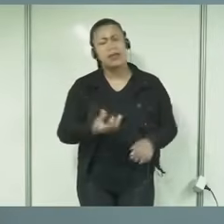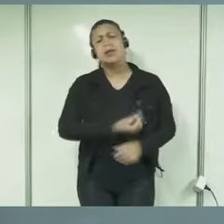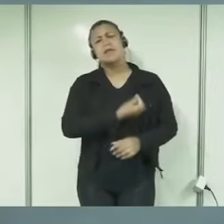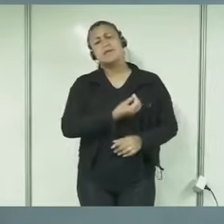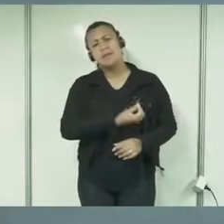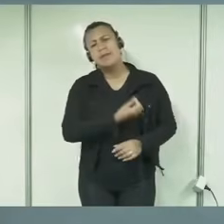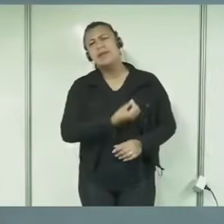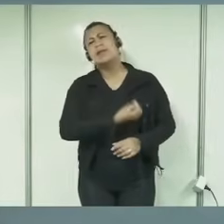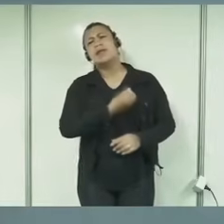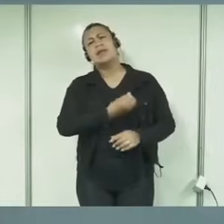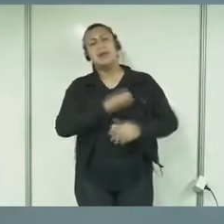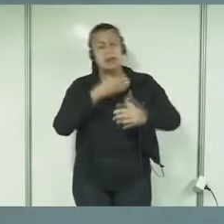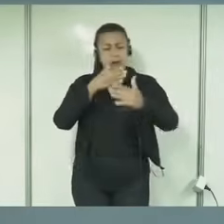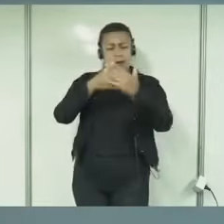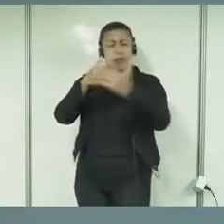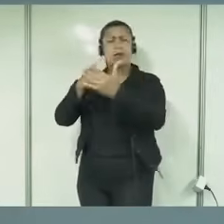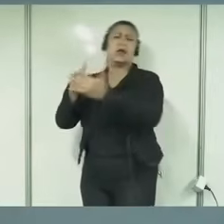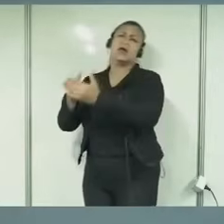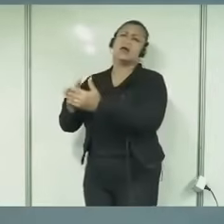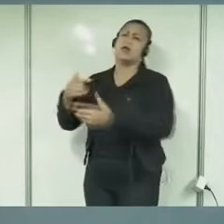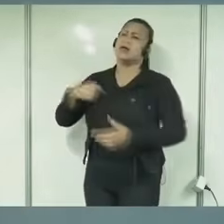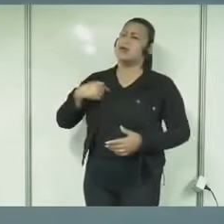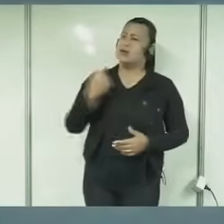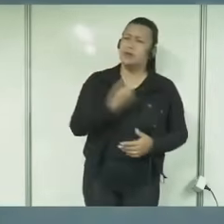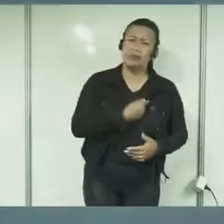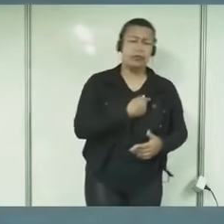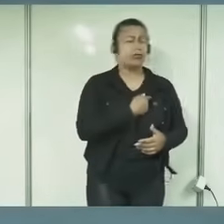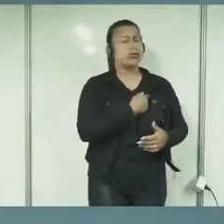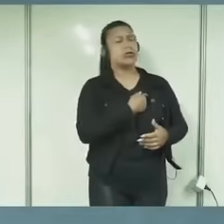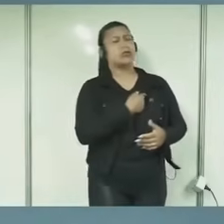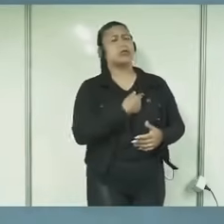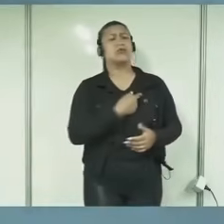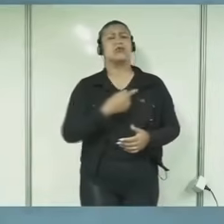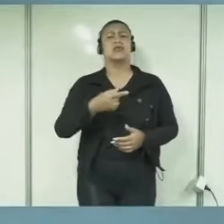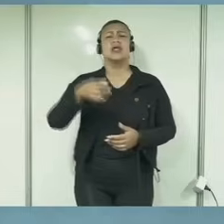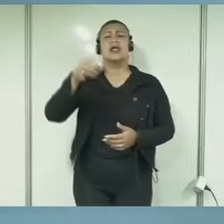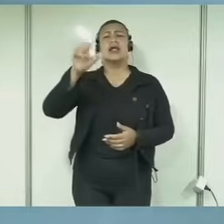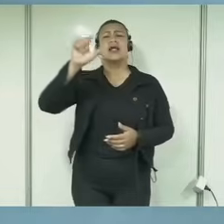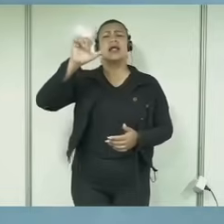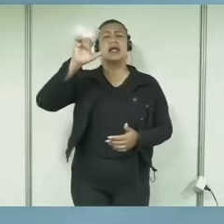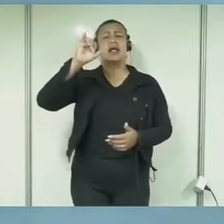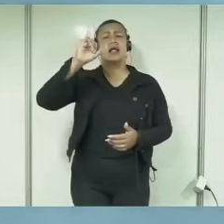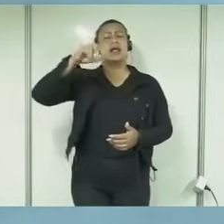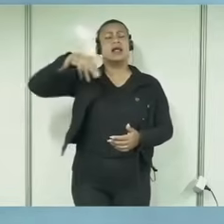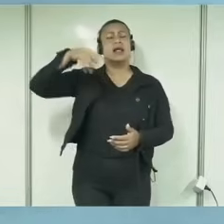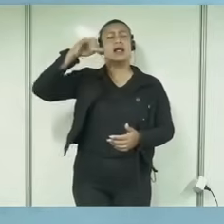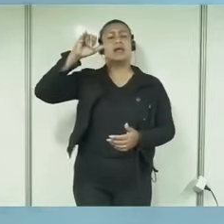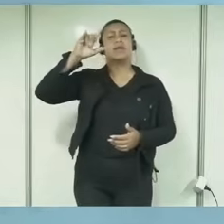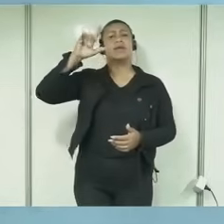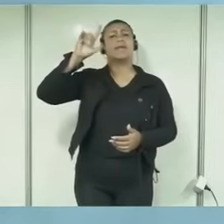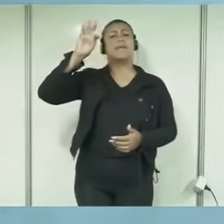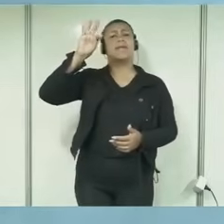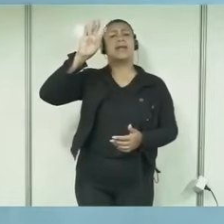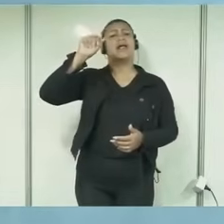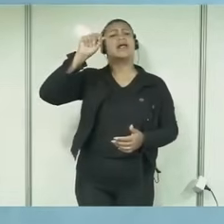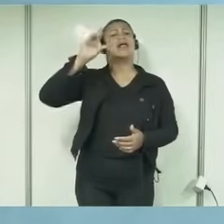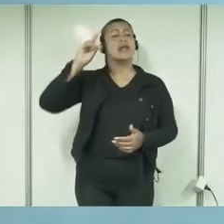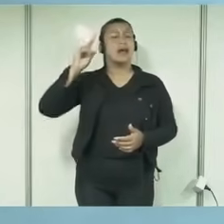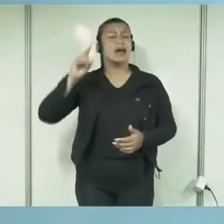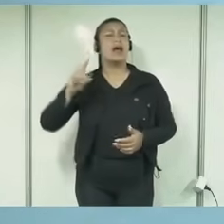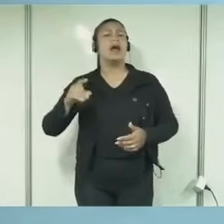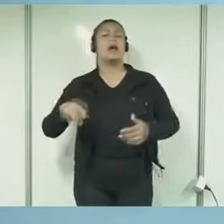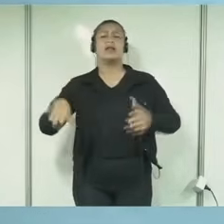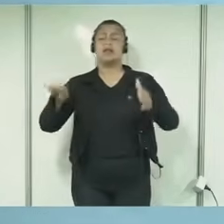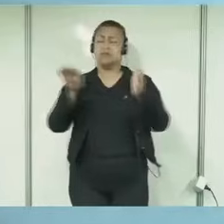vida limitada. Nós somos finitos, nós somos limitados, por isso pode entrar doença, pode entrar acidente,